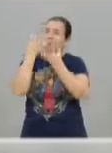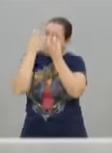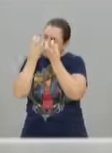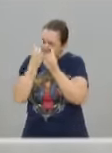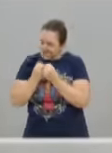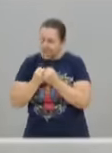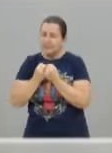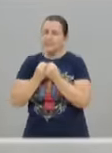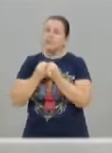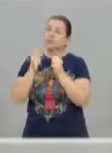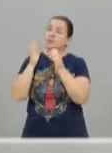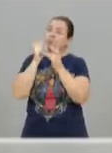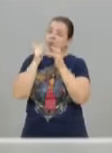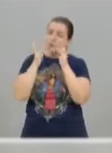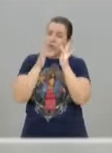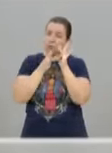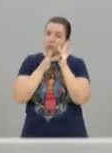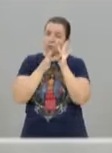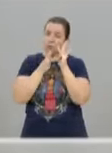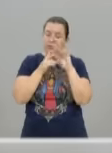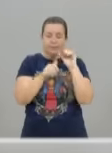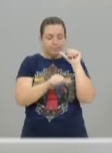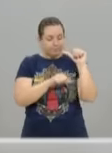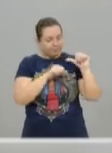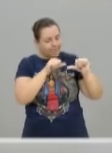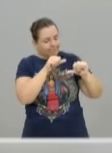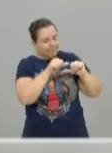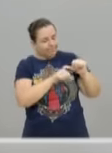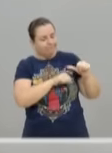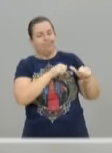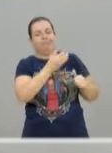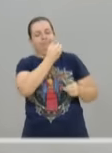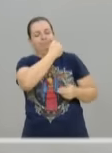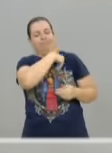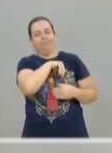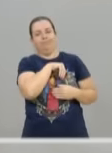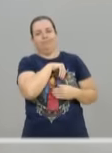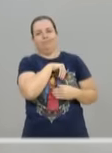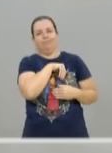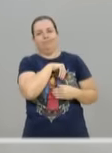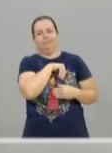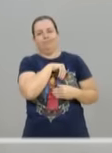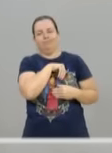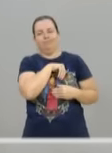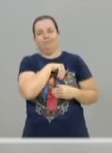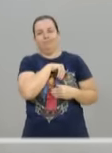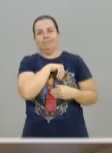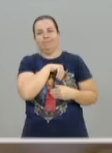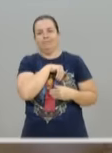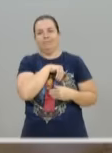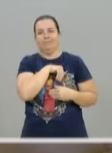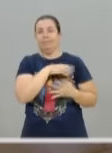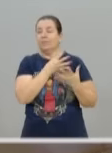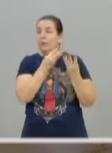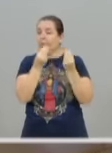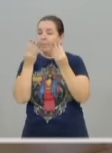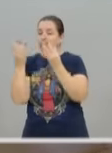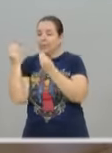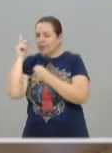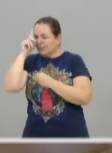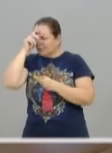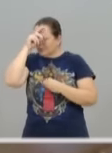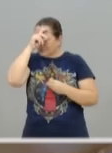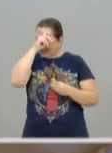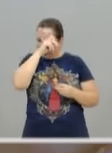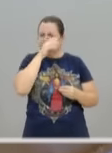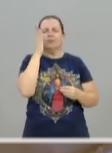uma conversão interior é muito difícil mas é um